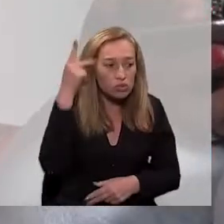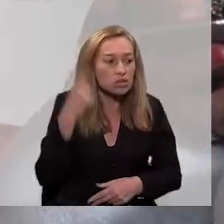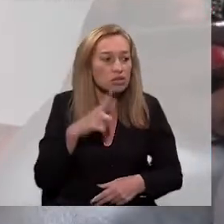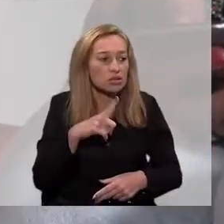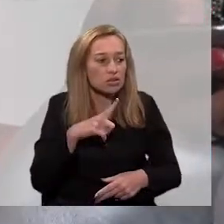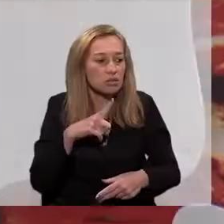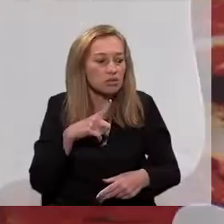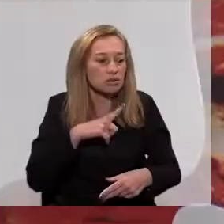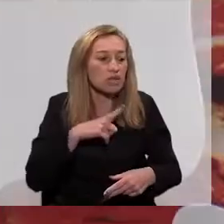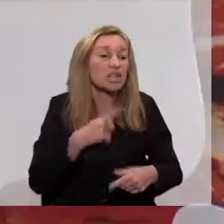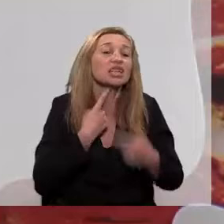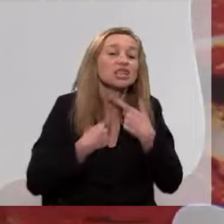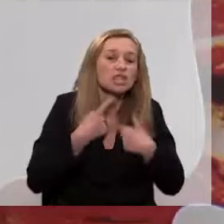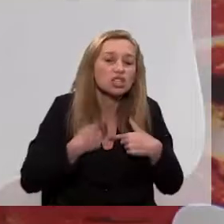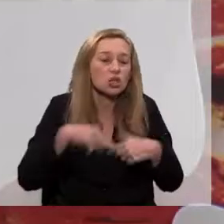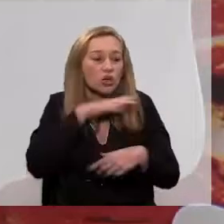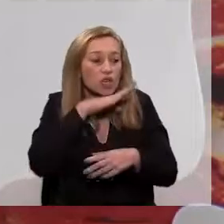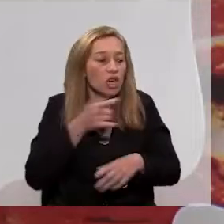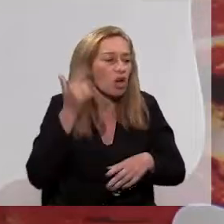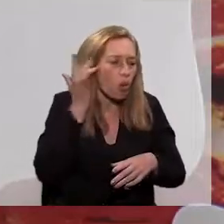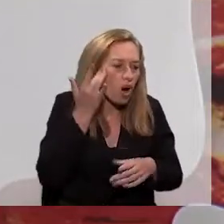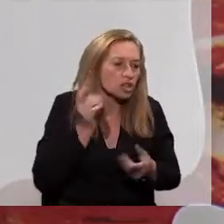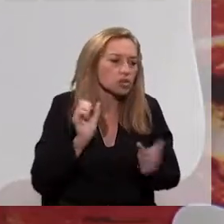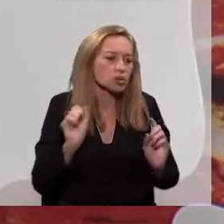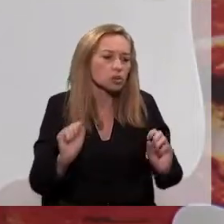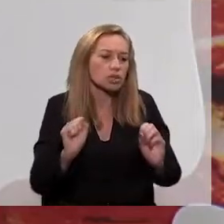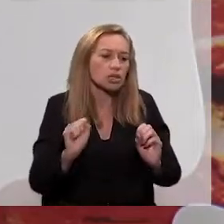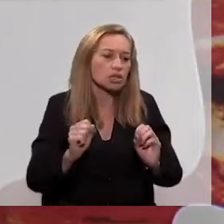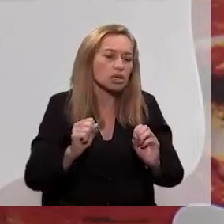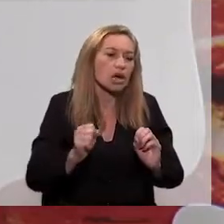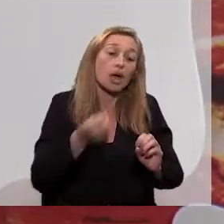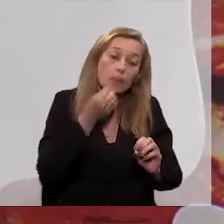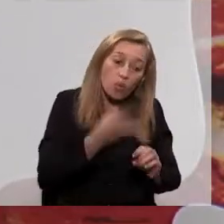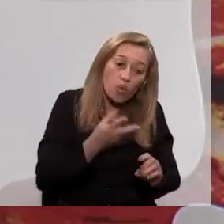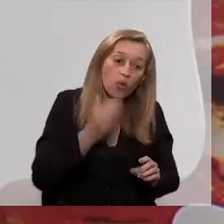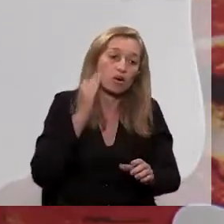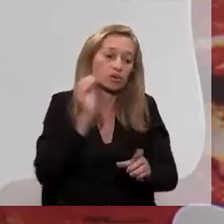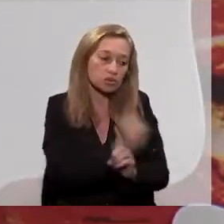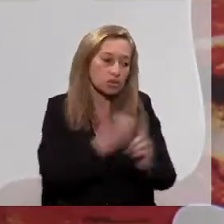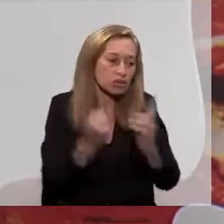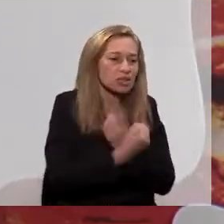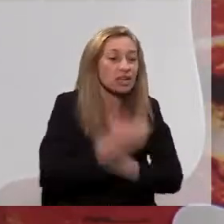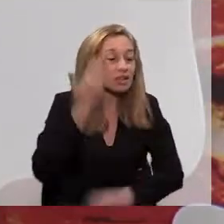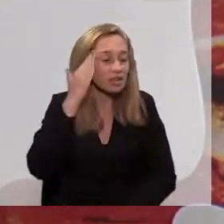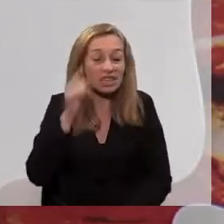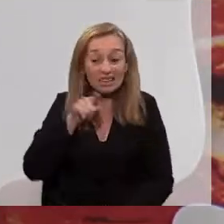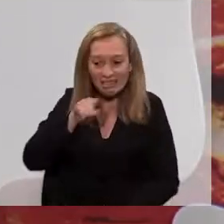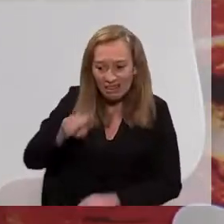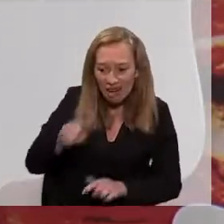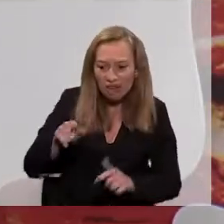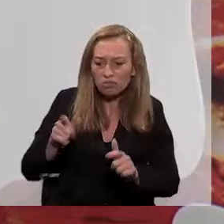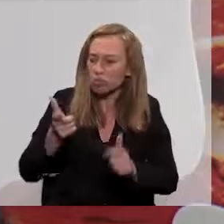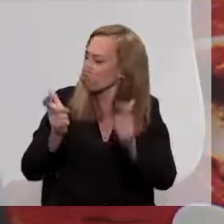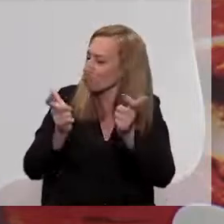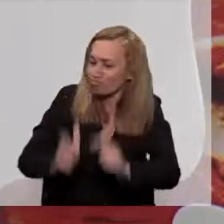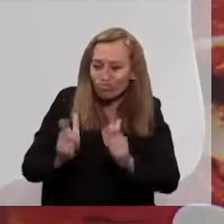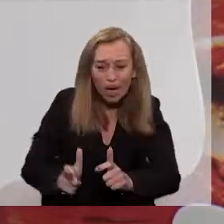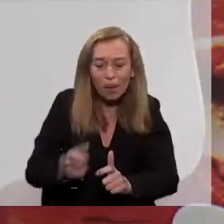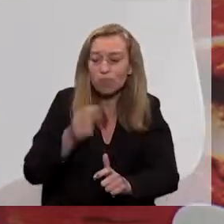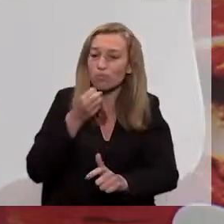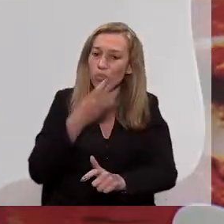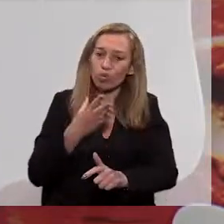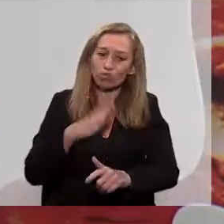desejos ruins, né? Então, acho que cabe à sociedade entender que lá não é um ambiente dessas